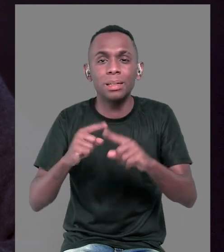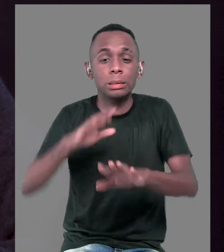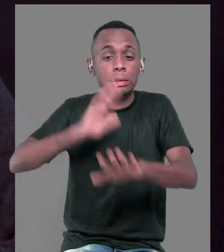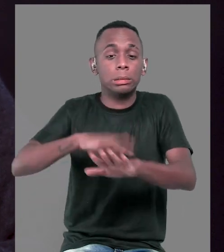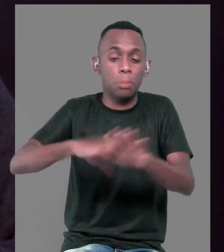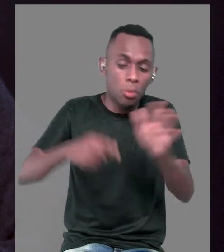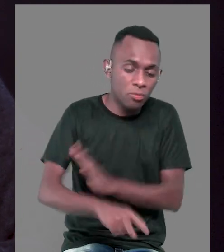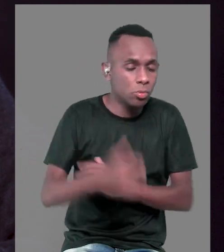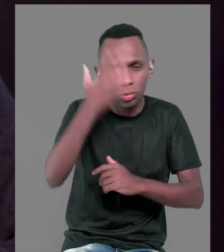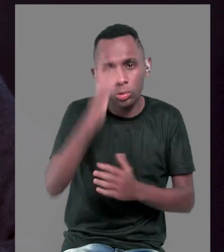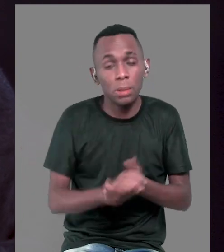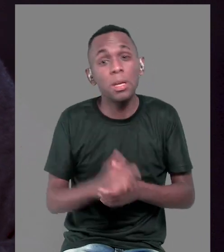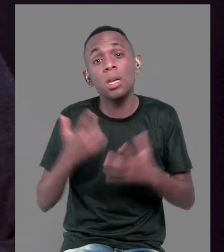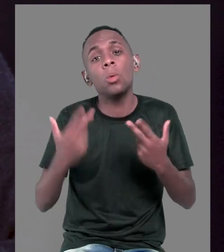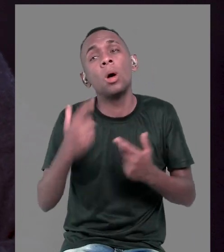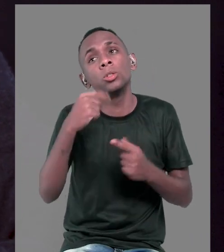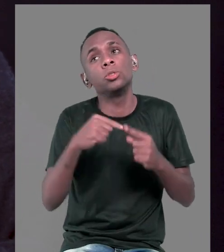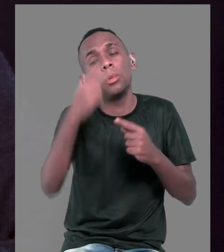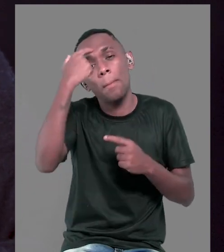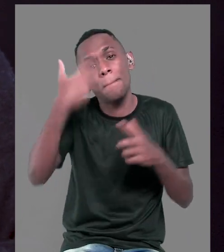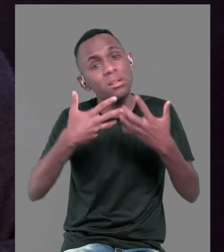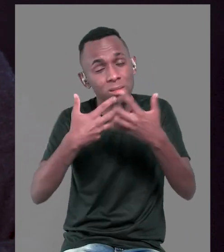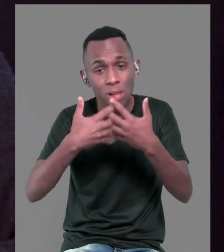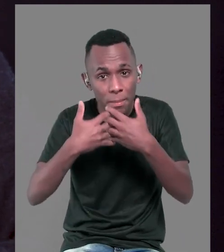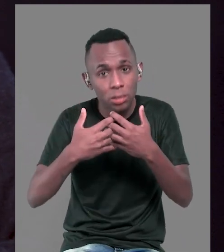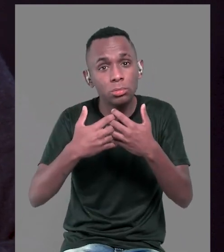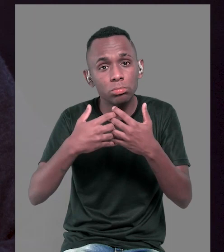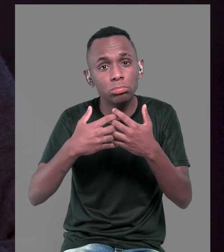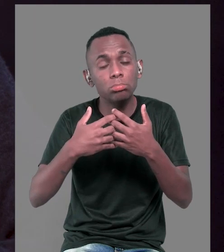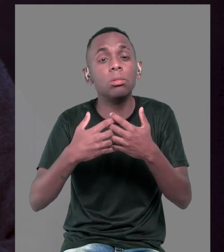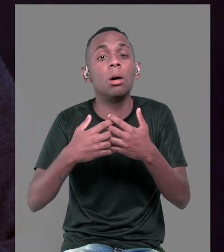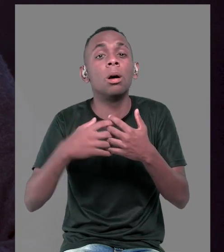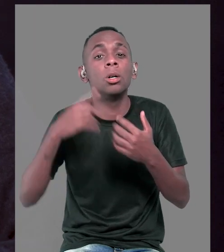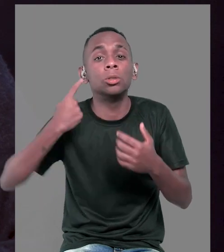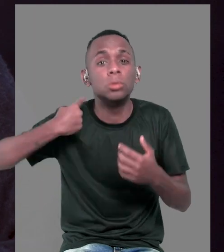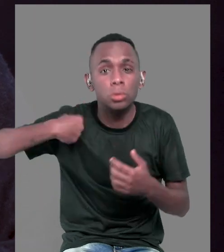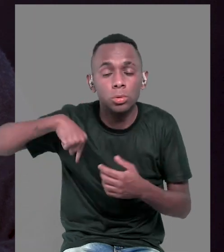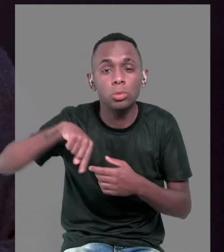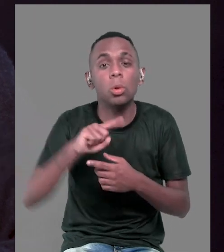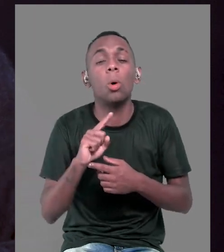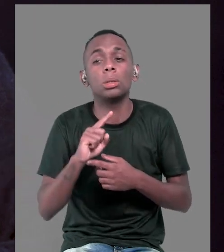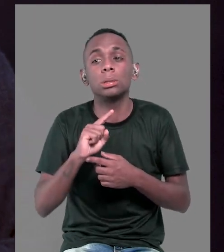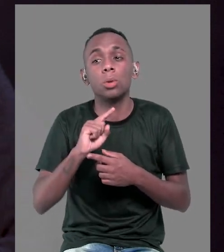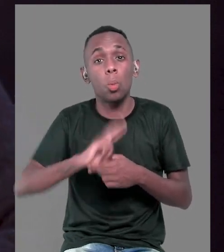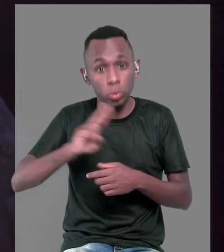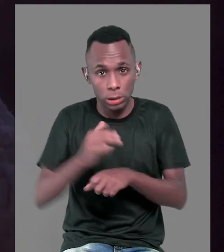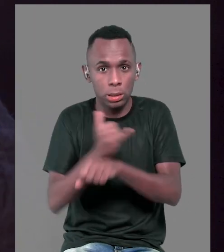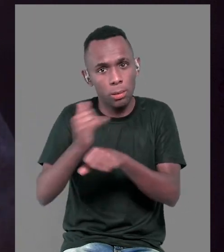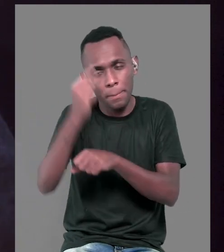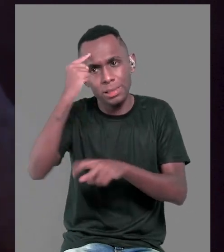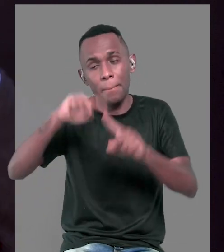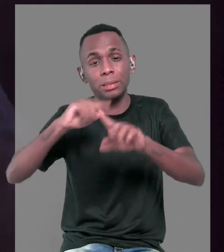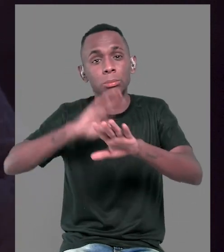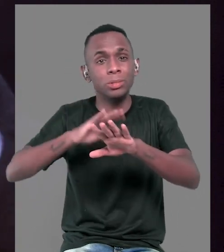igual. Vamos usar efeitos do pensamento sem pensar. É sintomático que ele